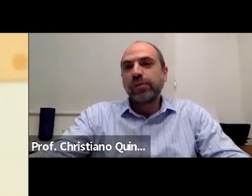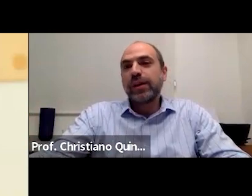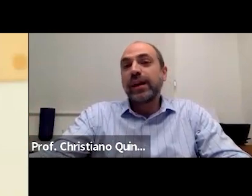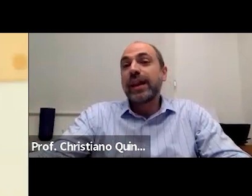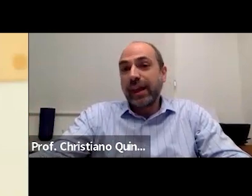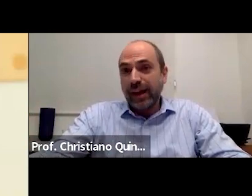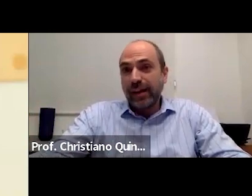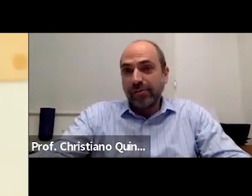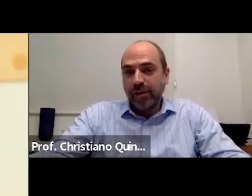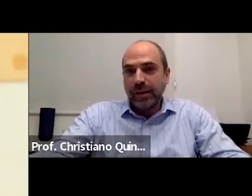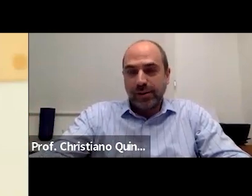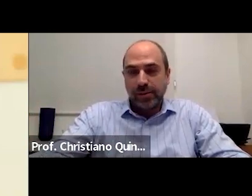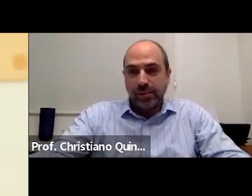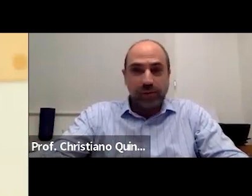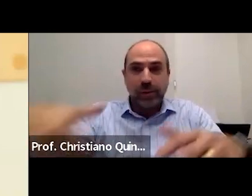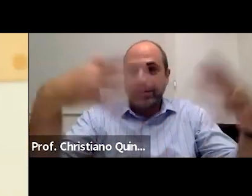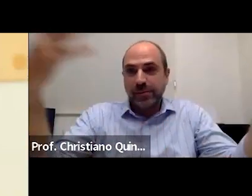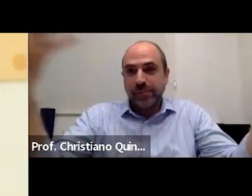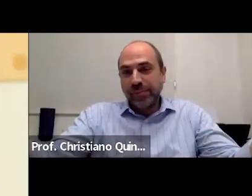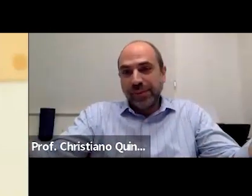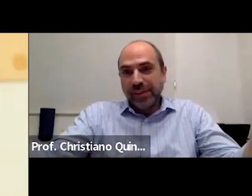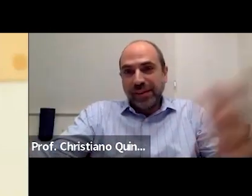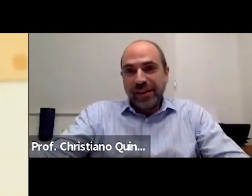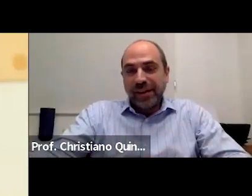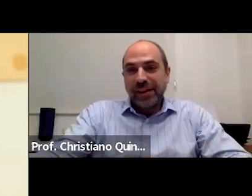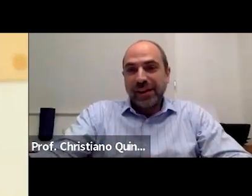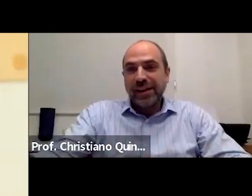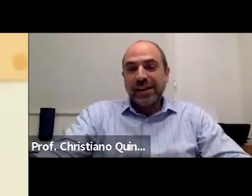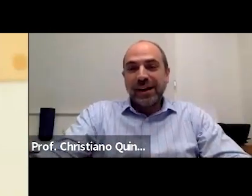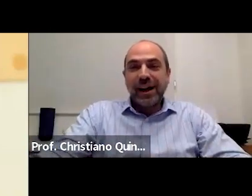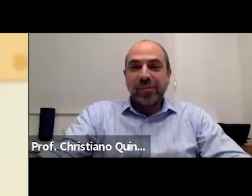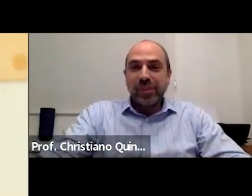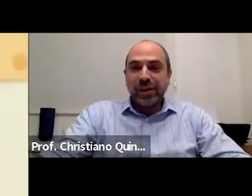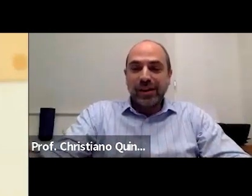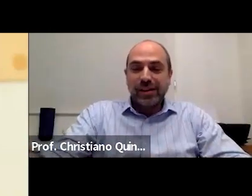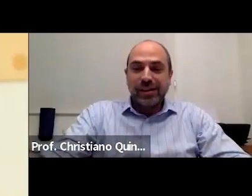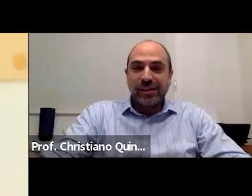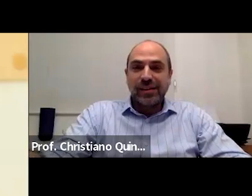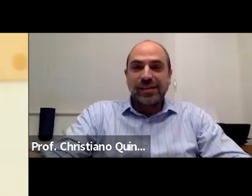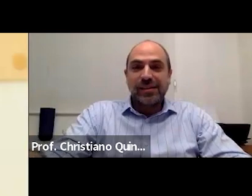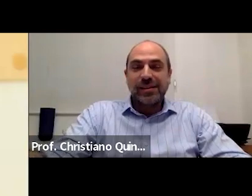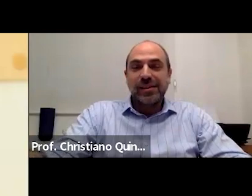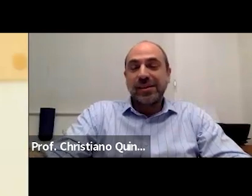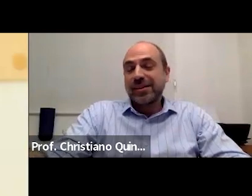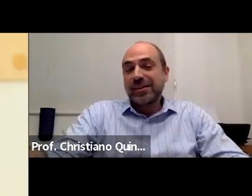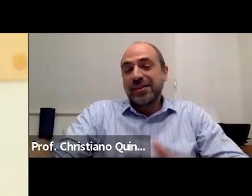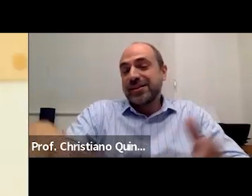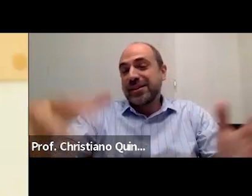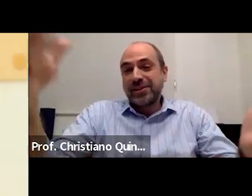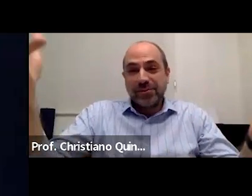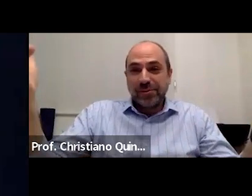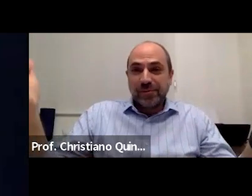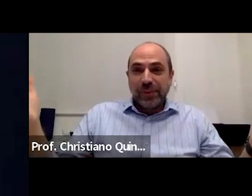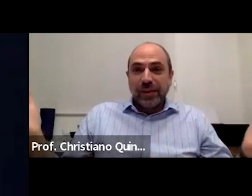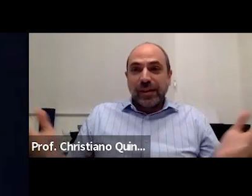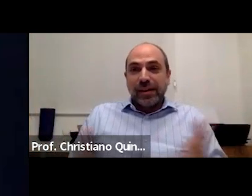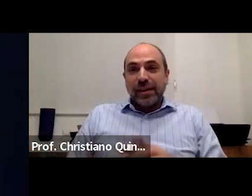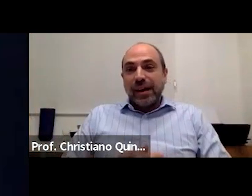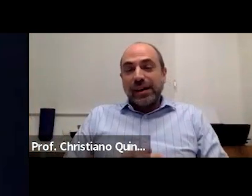ele possa confiar naquela informação? Porque a informação ela é ampla e